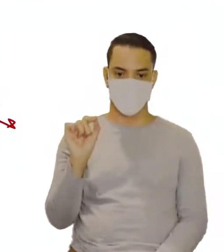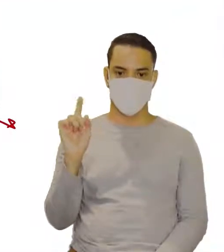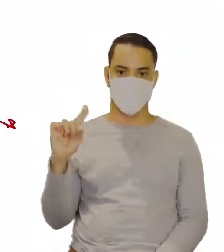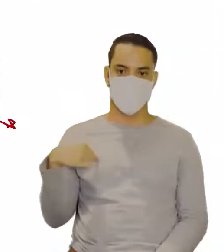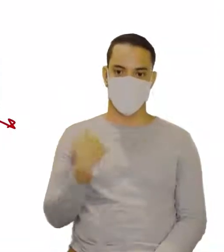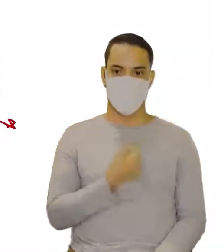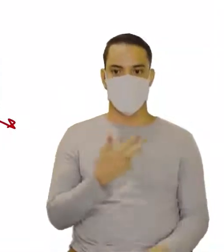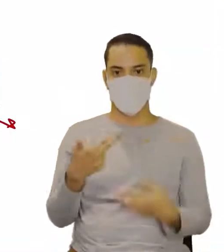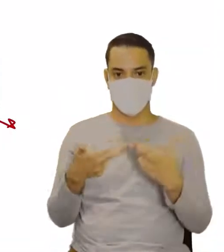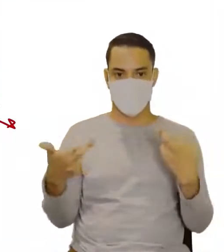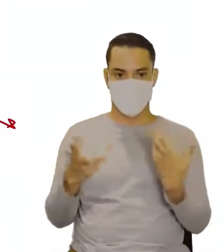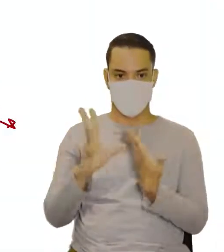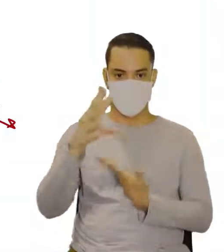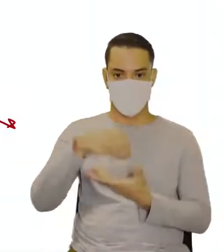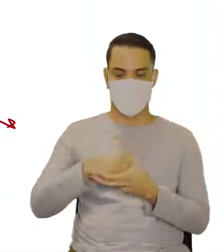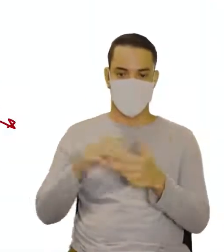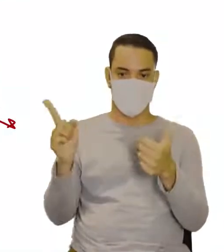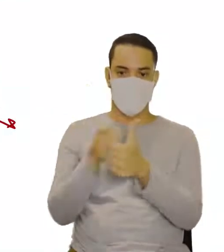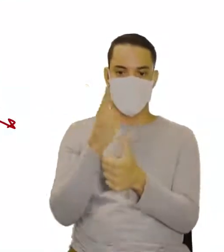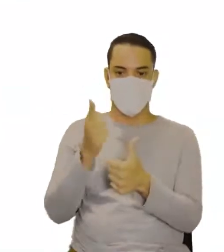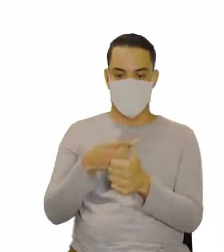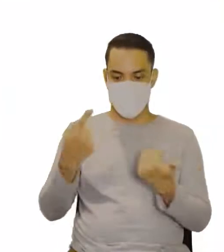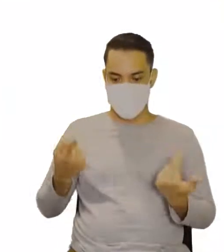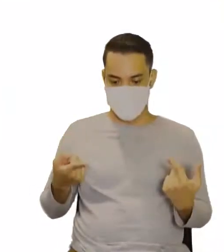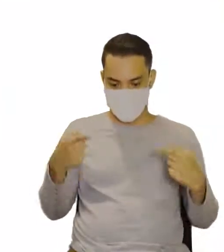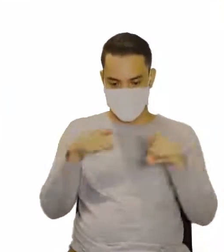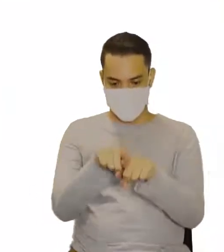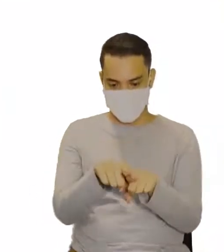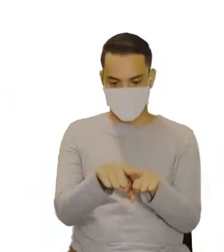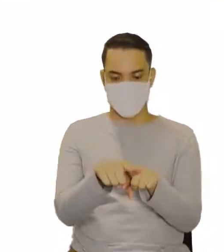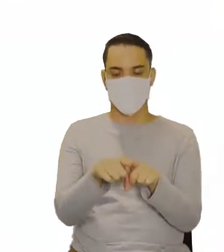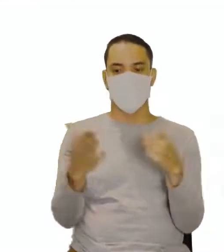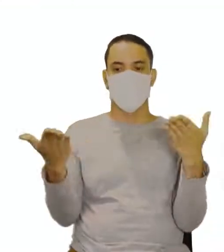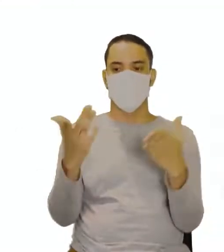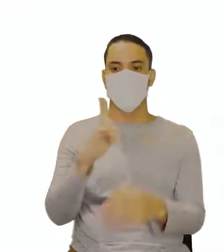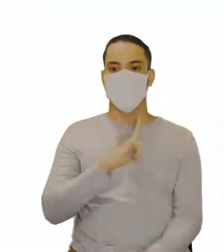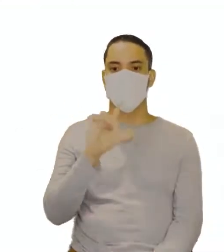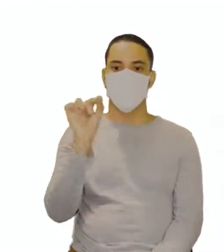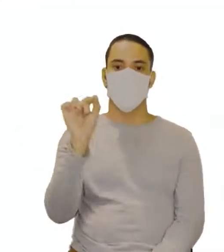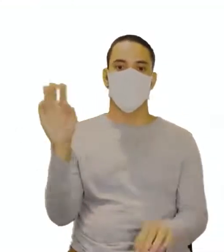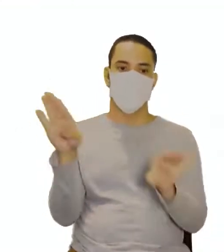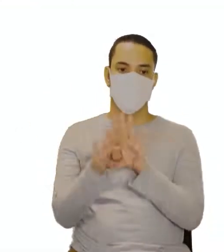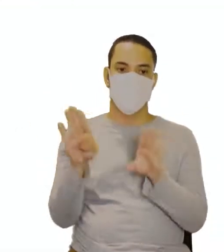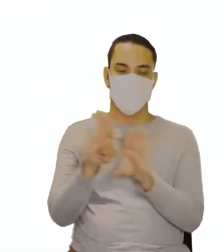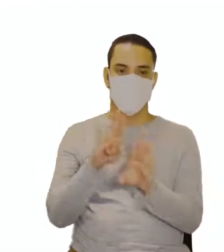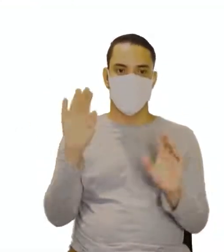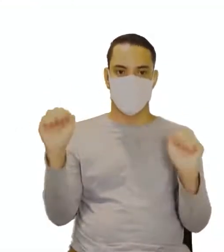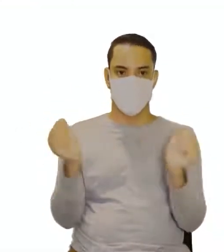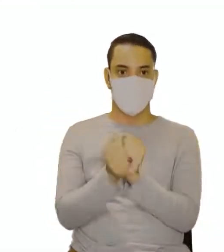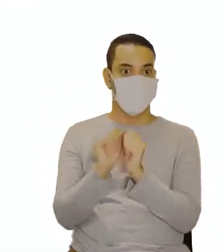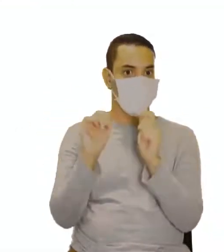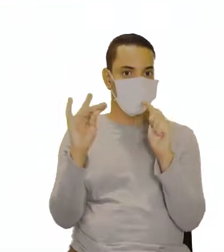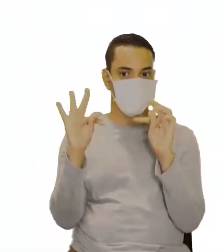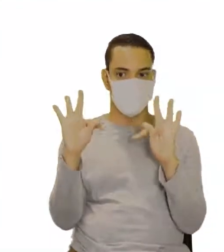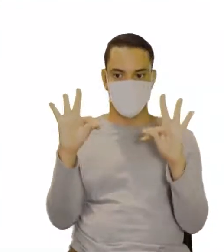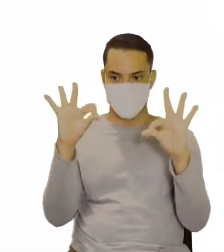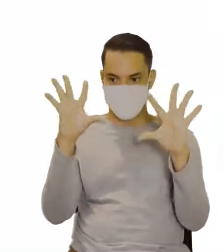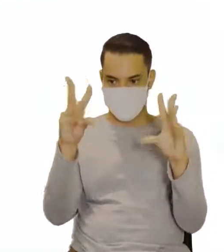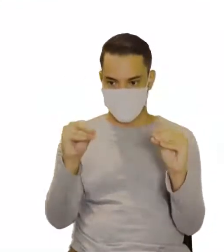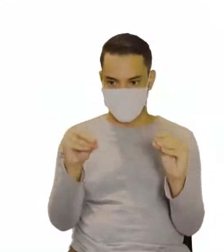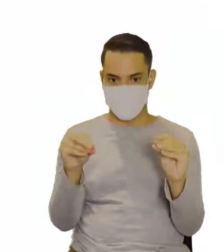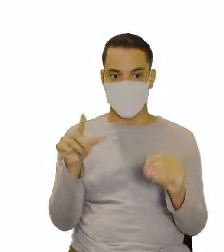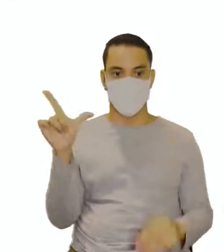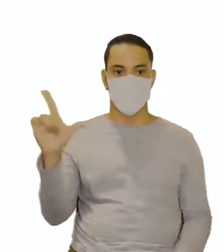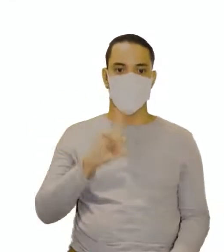nossa resistência ali, primeiro nós fizemos em paralelo, e nós vamos ter também agora com todas, né? Como essas aqui